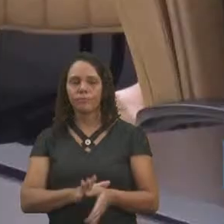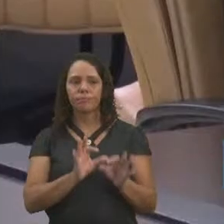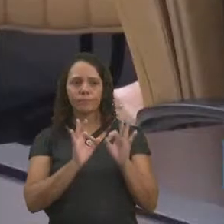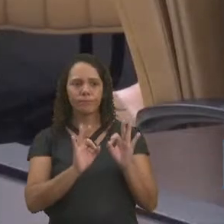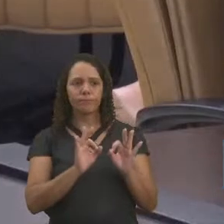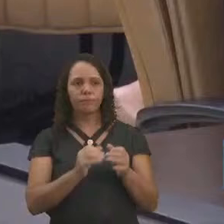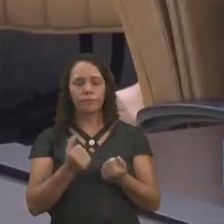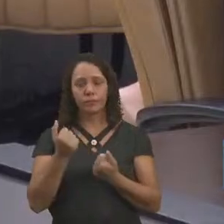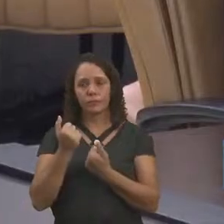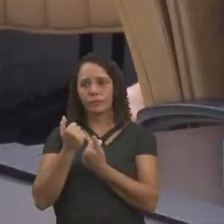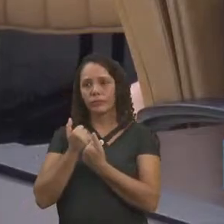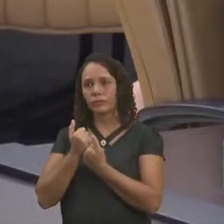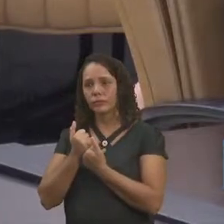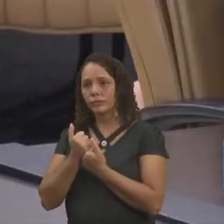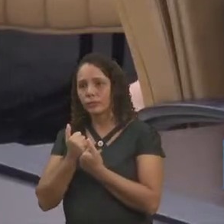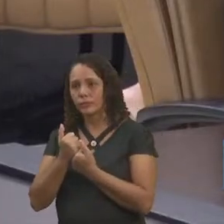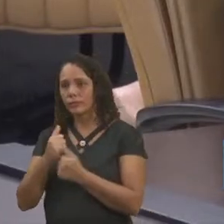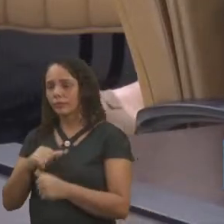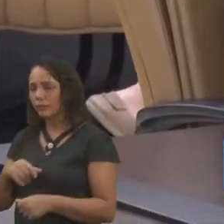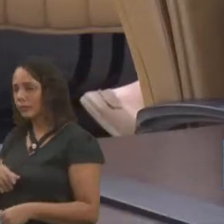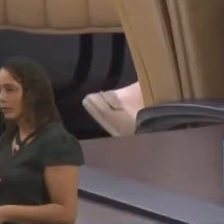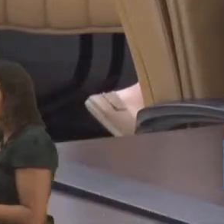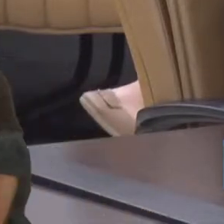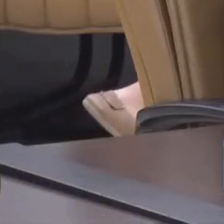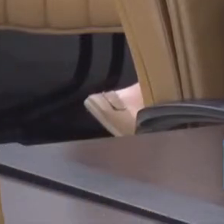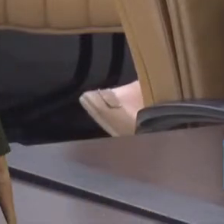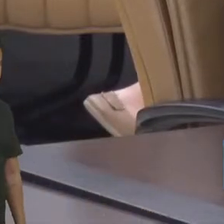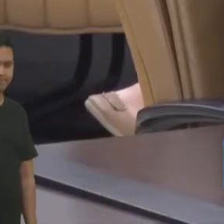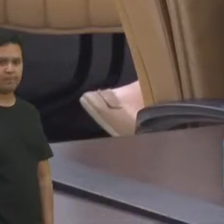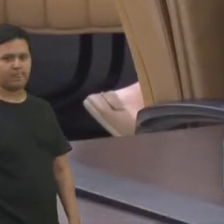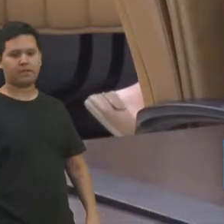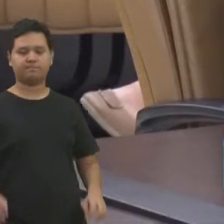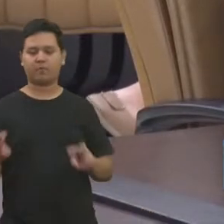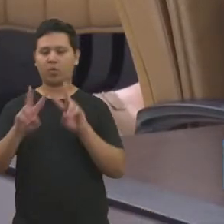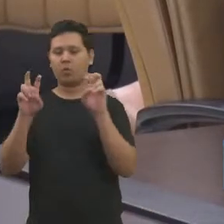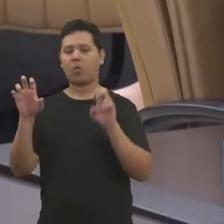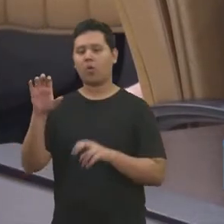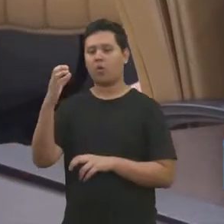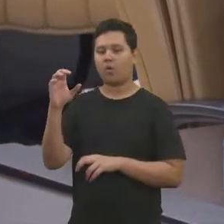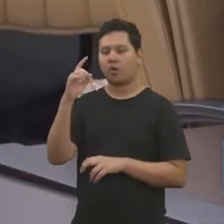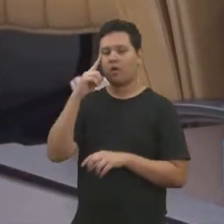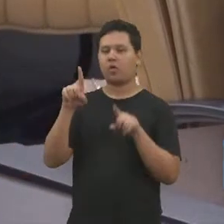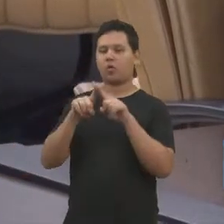Perfeito. Em operações de crédito, aqui você já respondeu, né? O CAF.